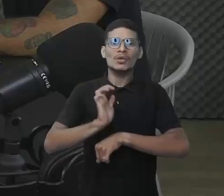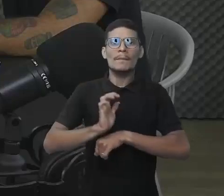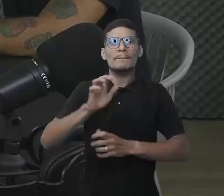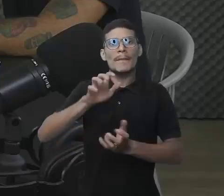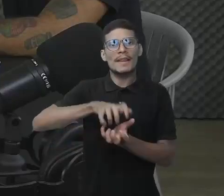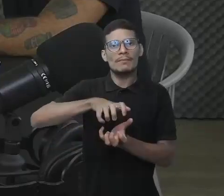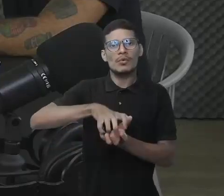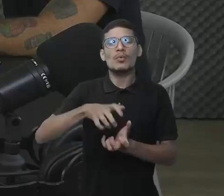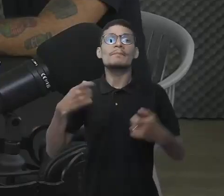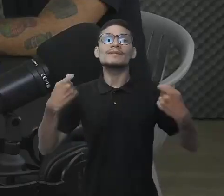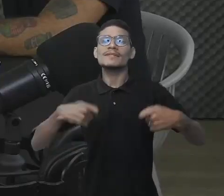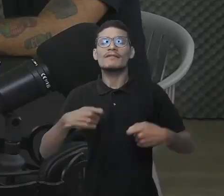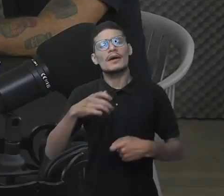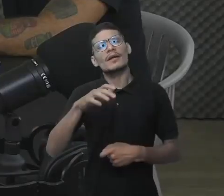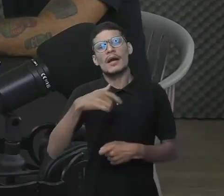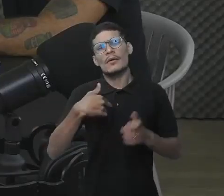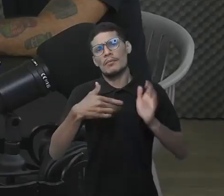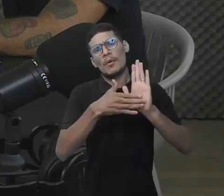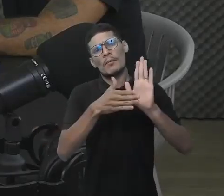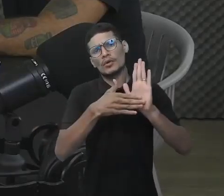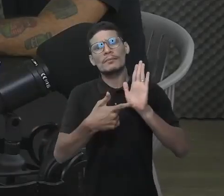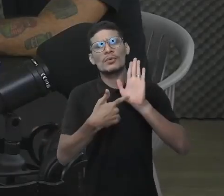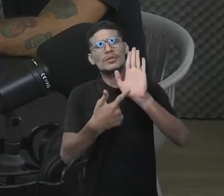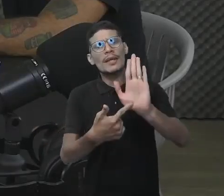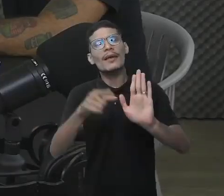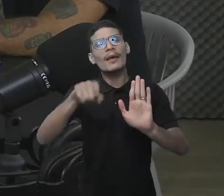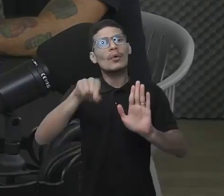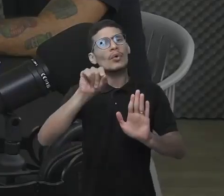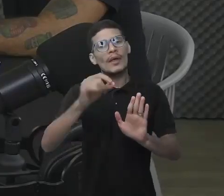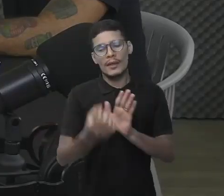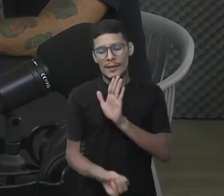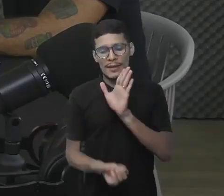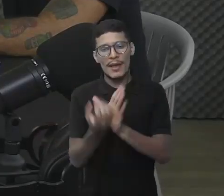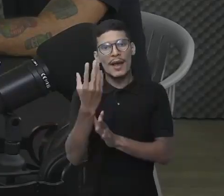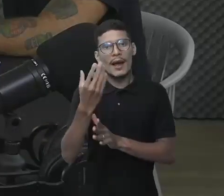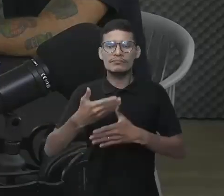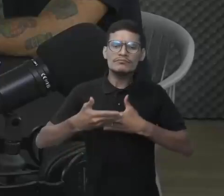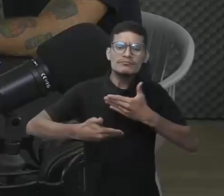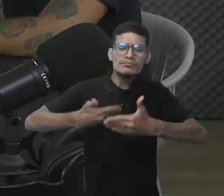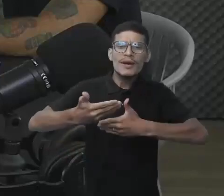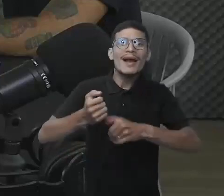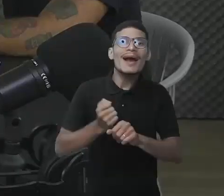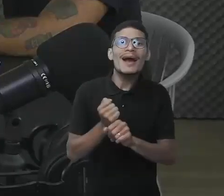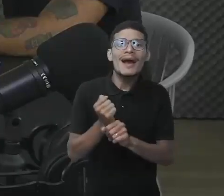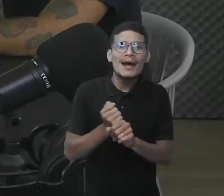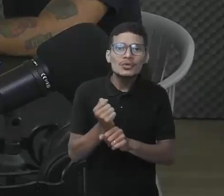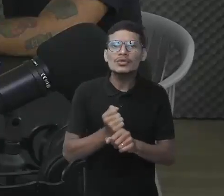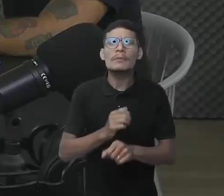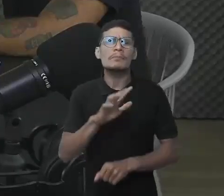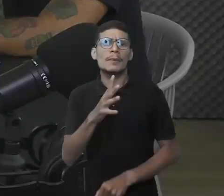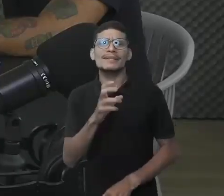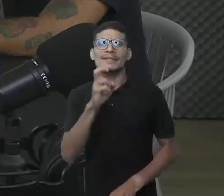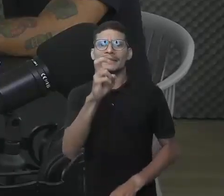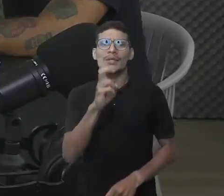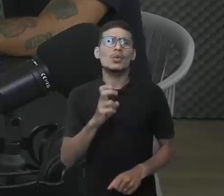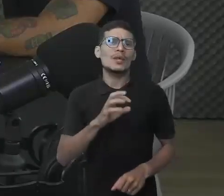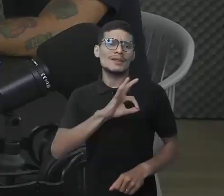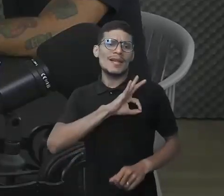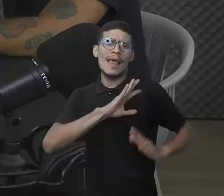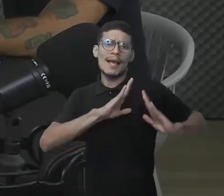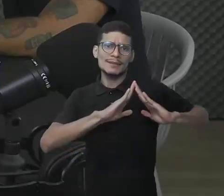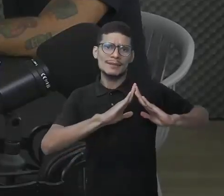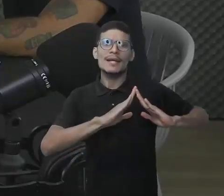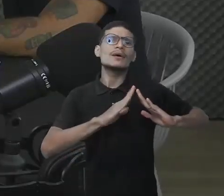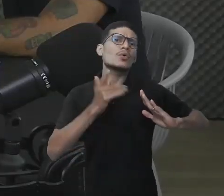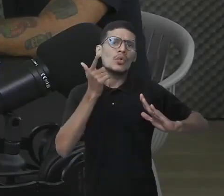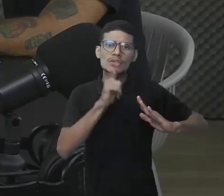menos, e a proposta que a gente levou foi essa, criar, nos próximos anos, pelo menos 5 delegacias atendendo algumas regiões